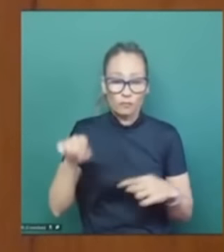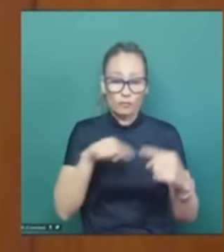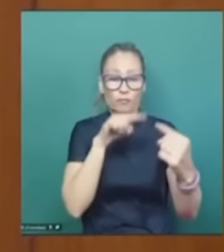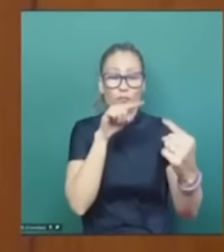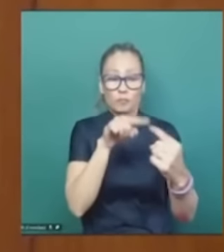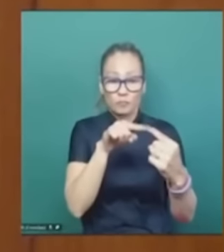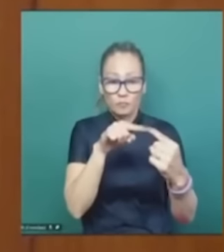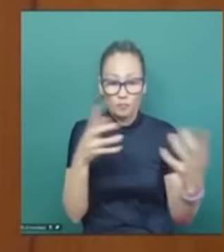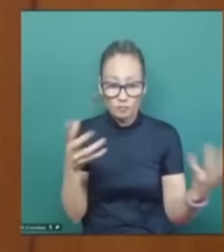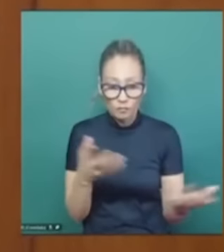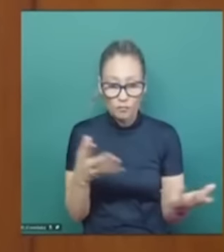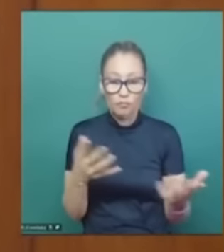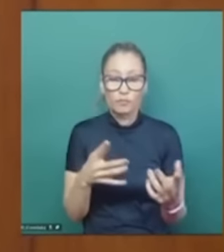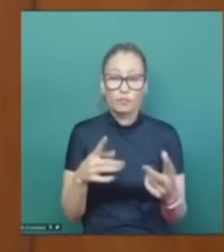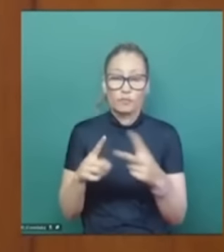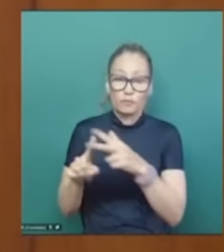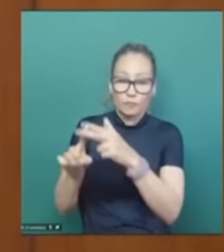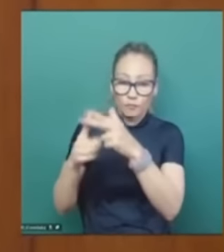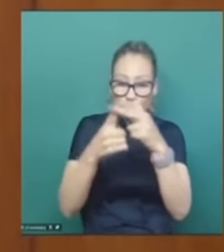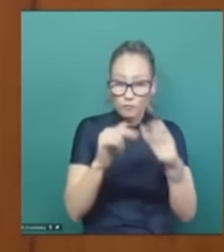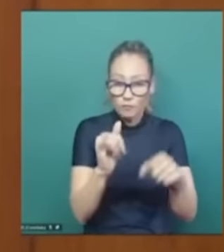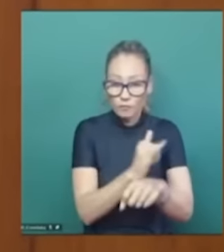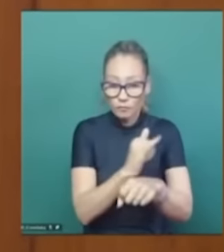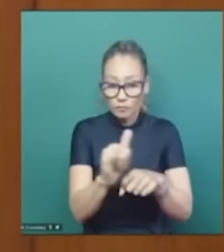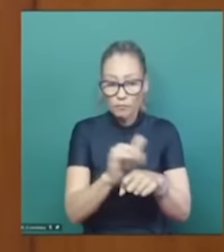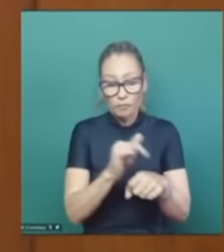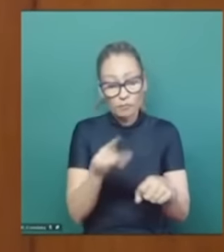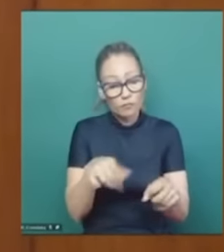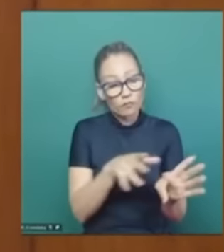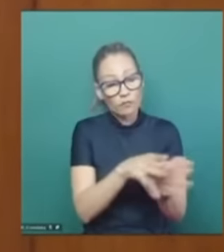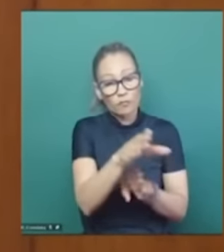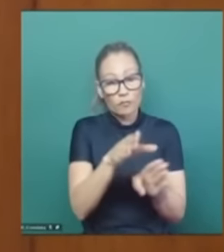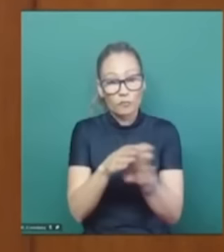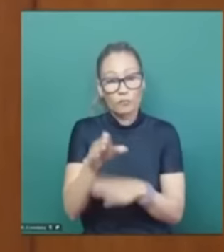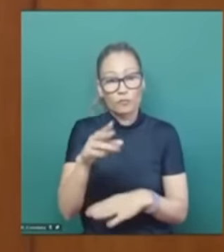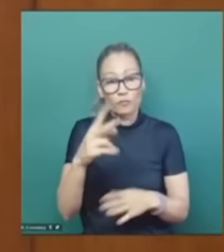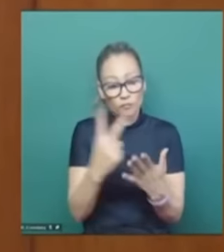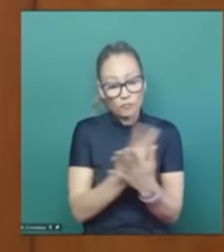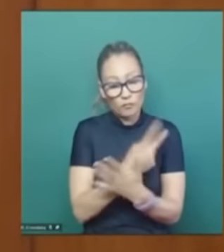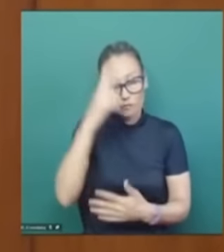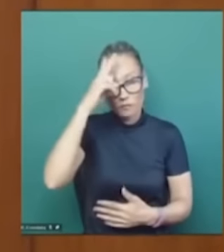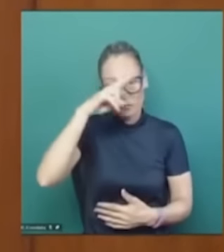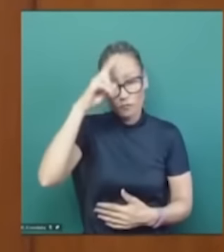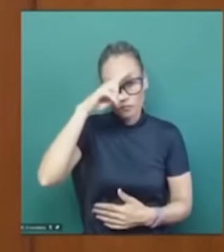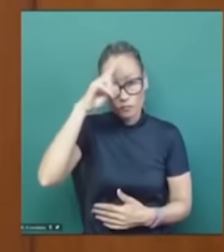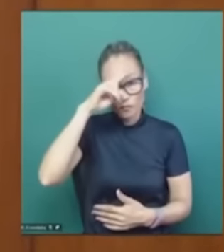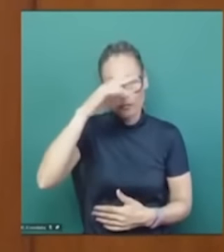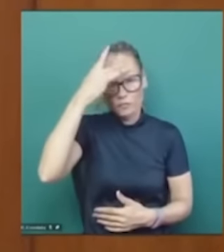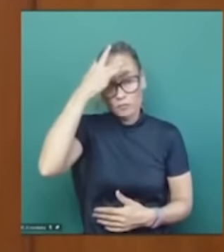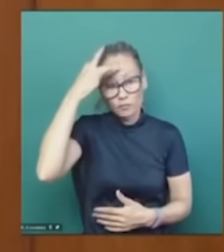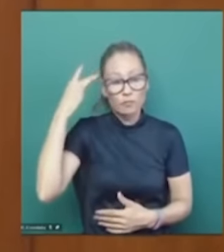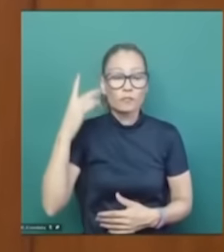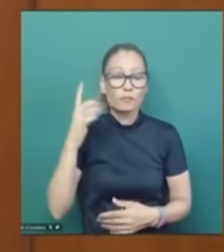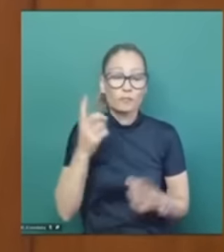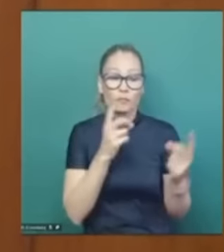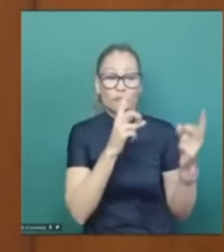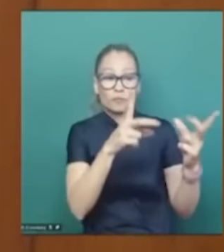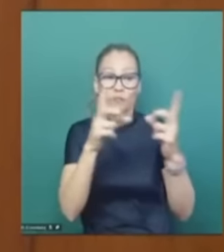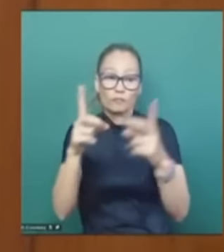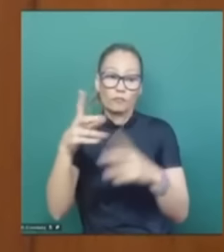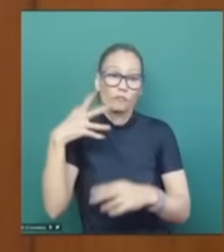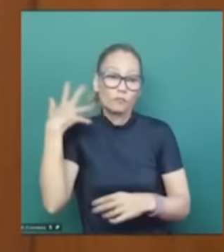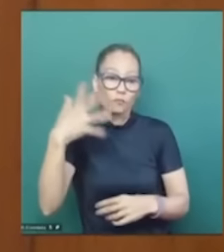revisores foi justamente corrigir erros históricos realizados por aqueles que vendem um discurso para a população e praticam